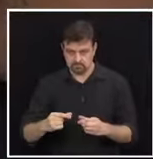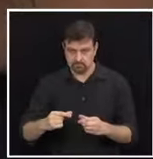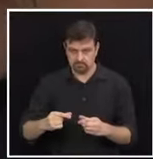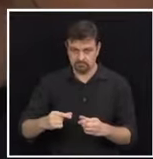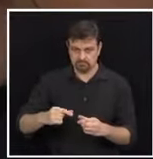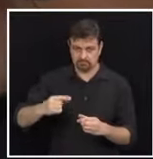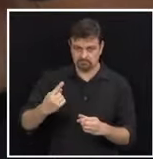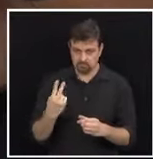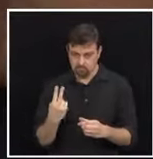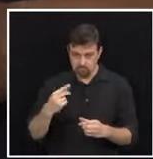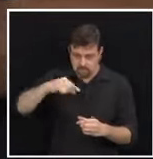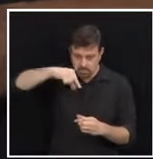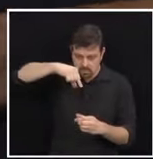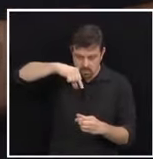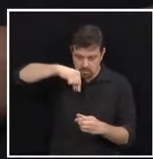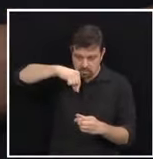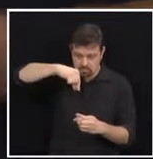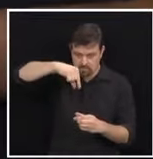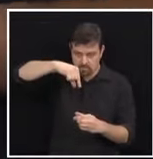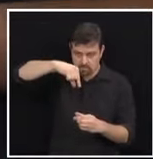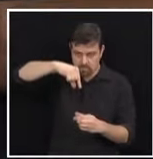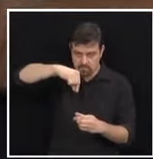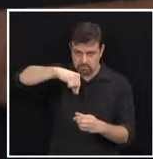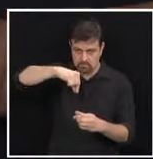ponho 2 gotas